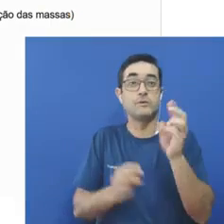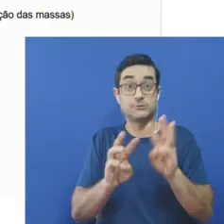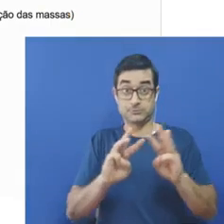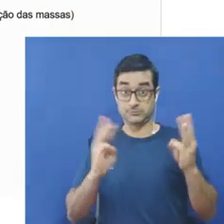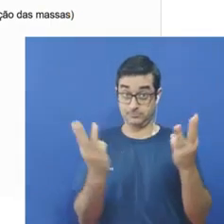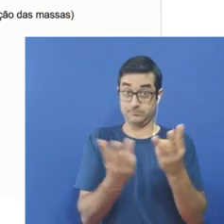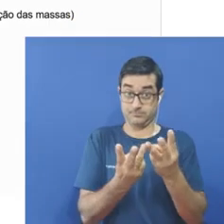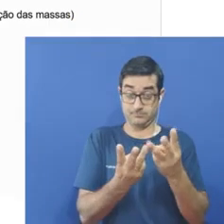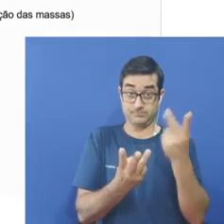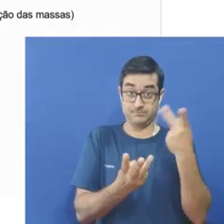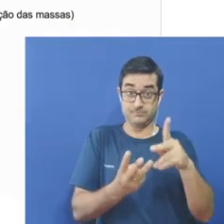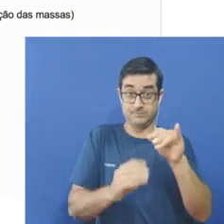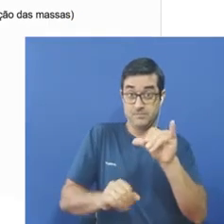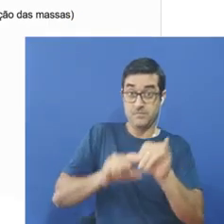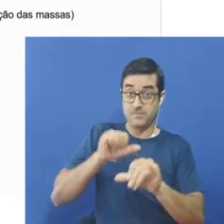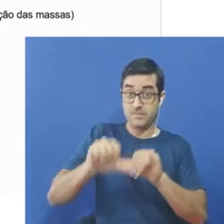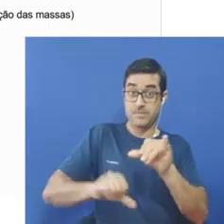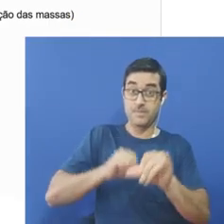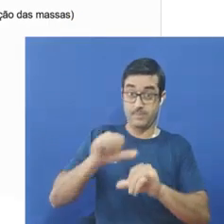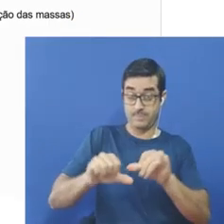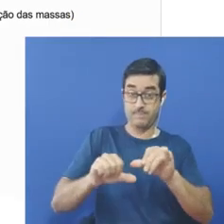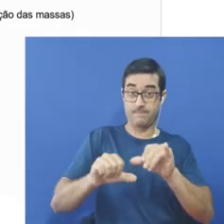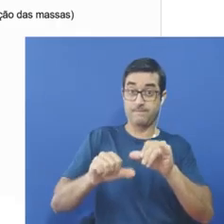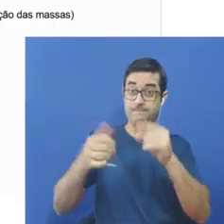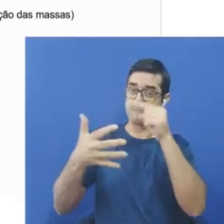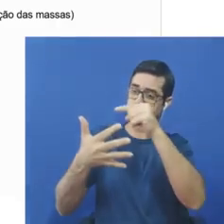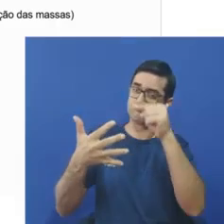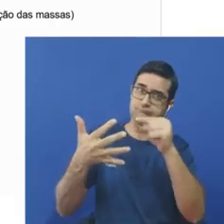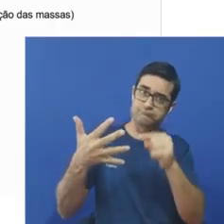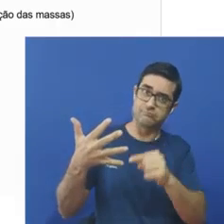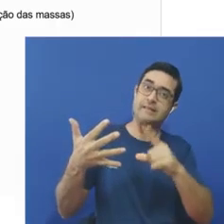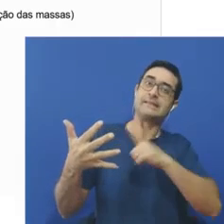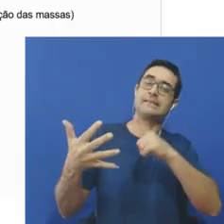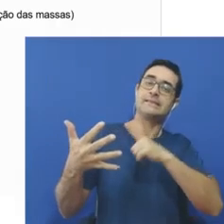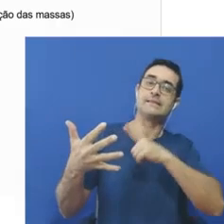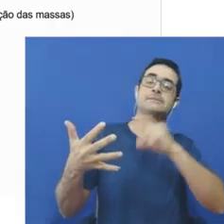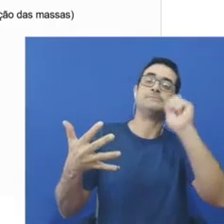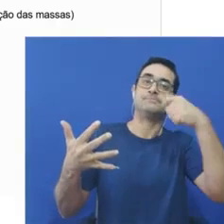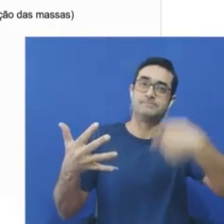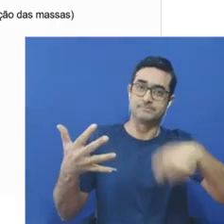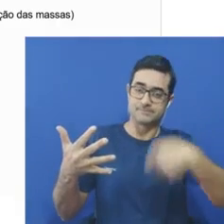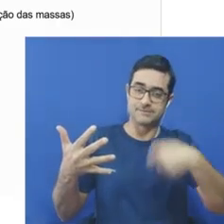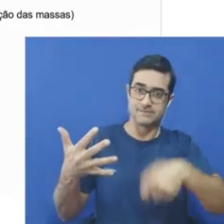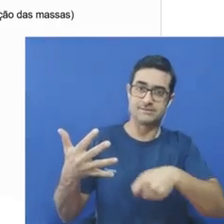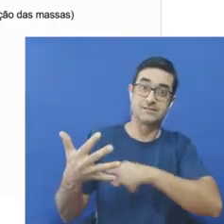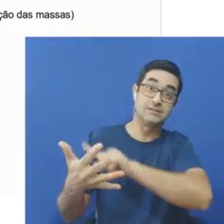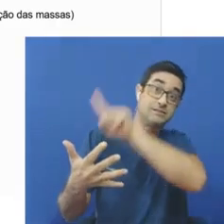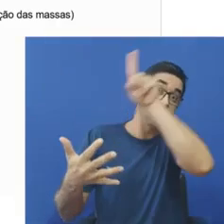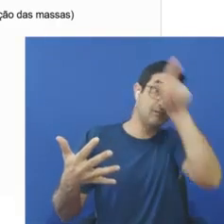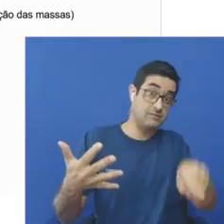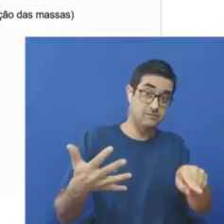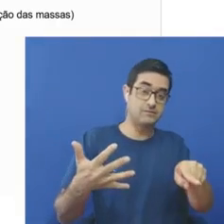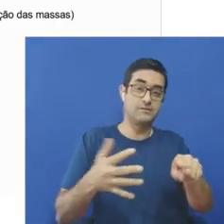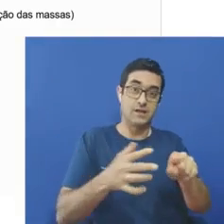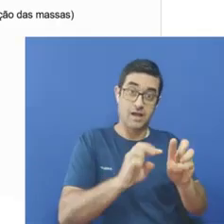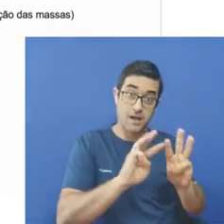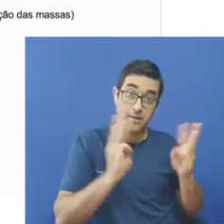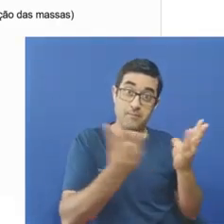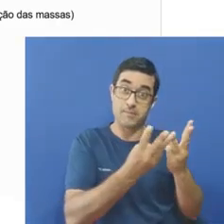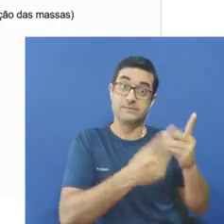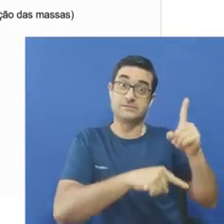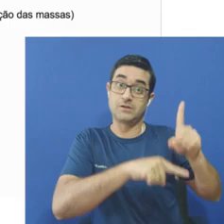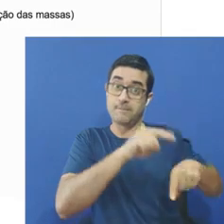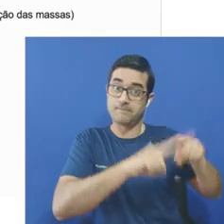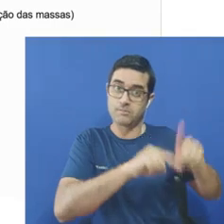meus reagentes obrigatoriamente tem que ser igual à quantidade em massa dos meus